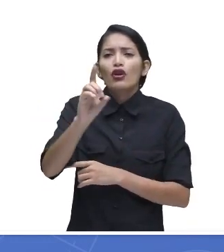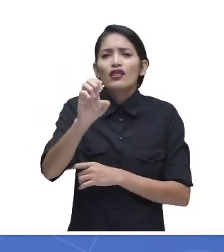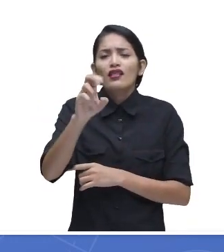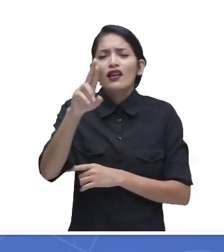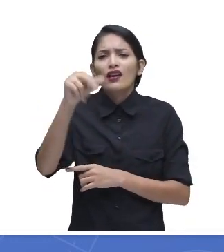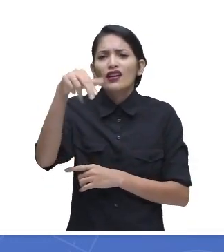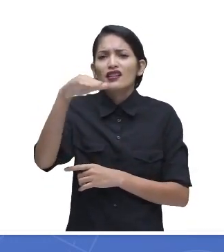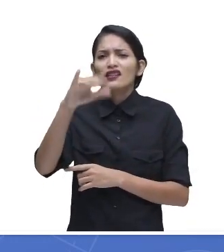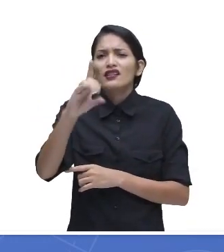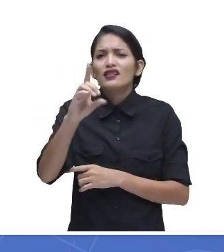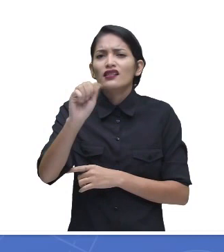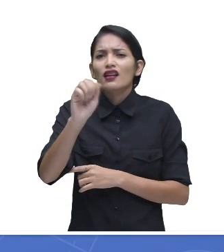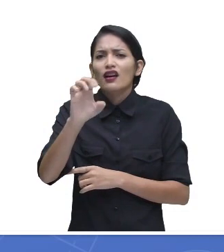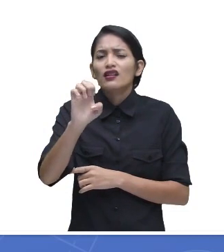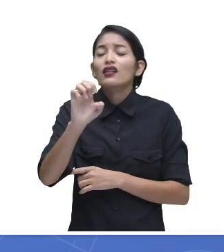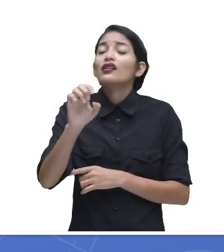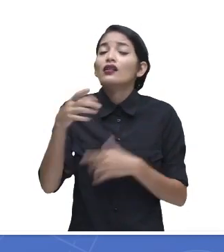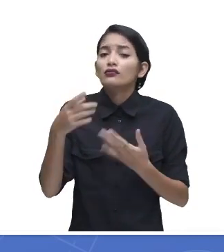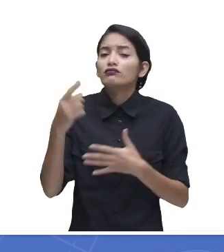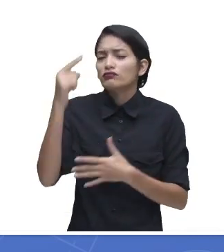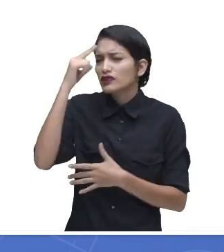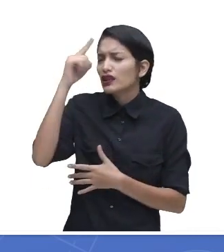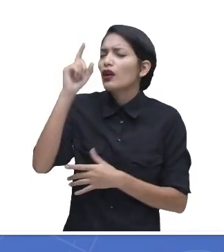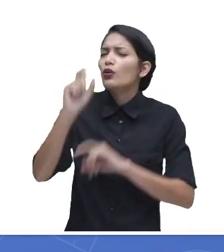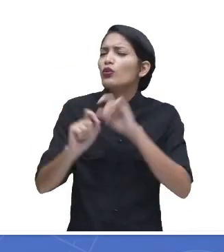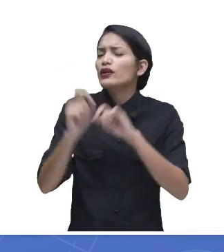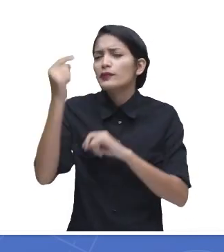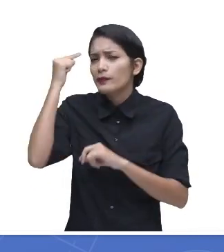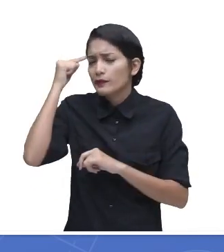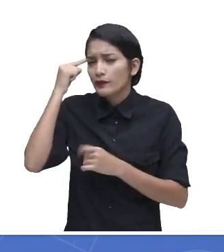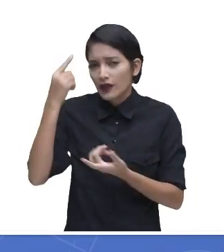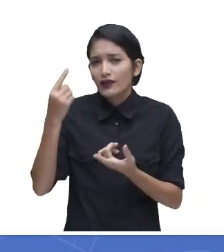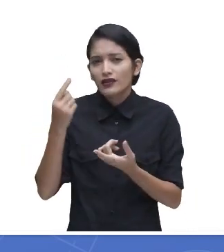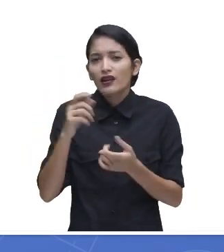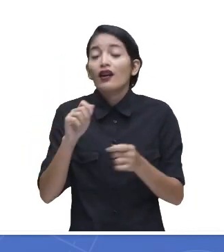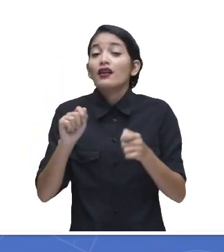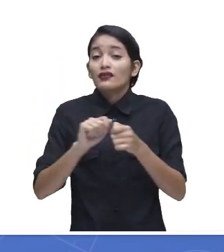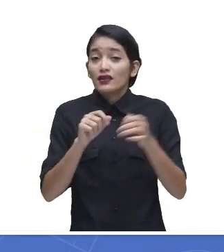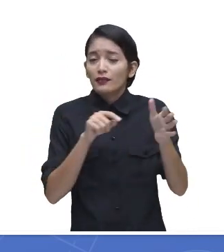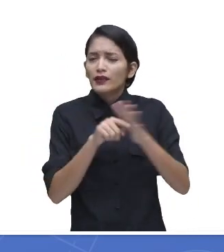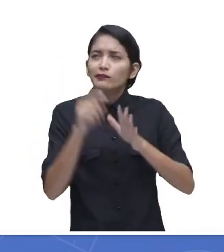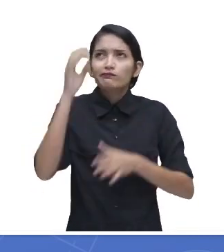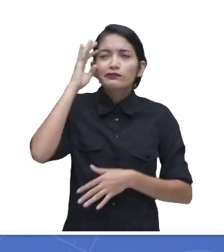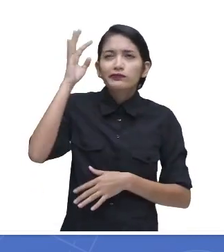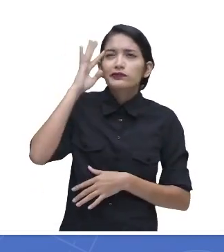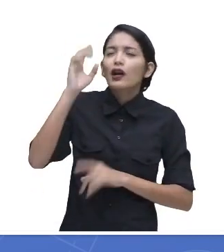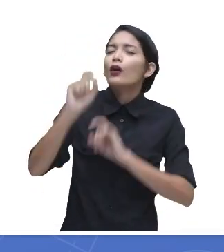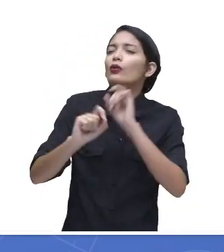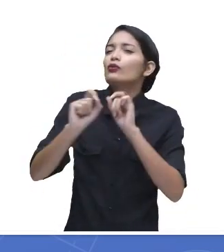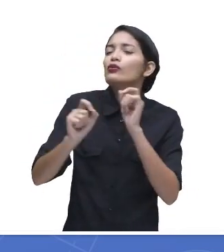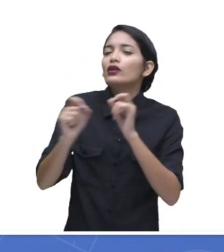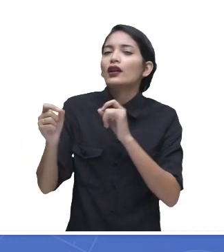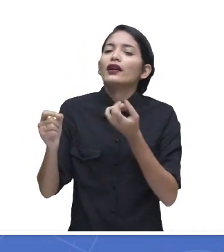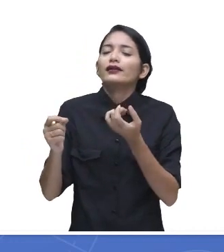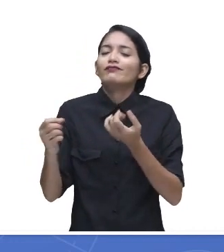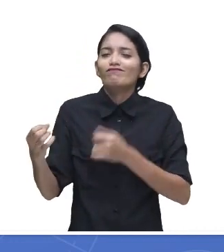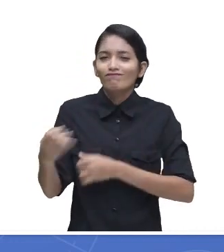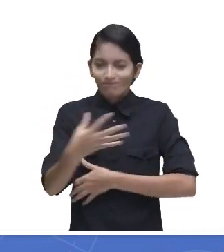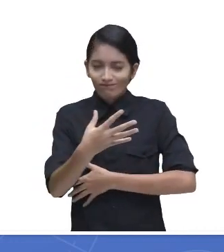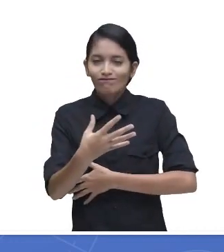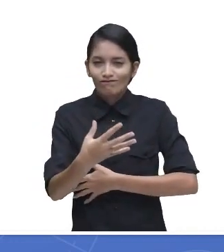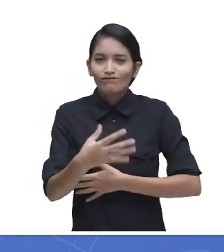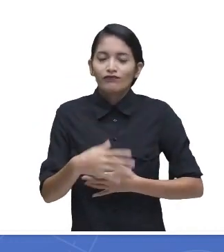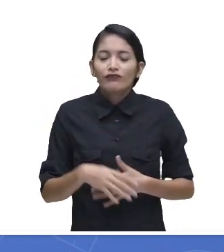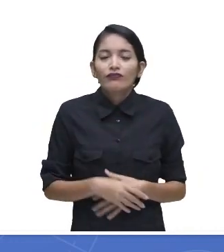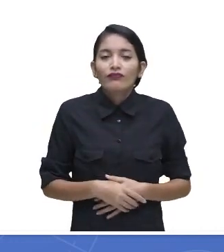penso sobre isso, né? Sobre alguma coisa? Que é a pergunta que nós fizemos na reflexão. O que é modernidade? O que é moderno, né?